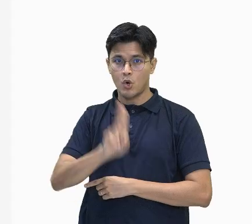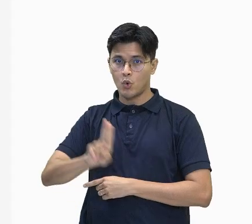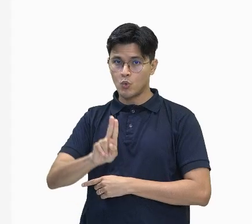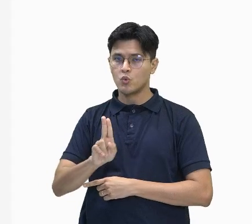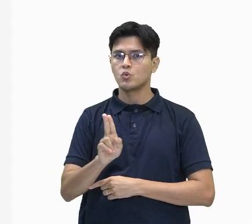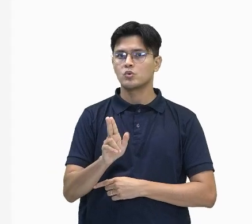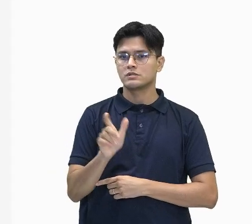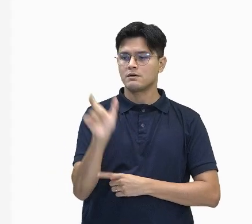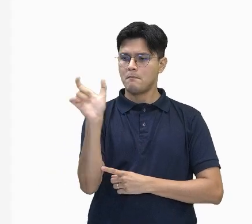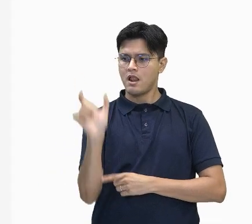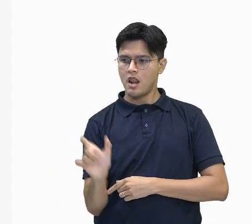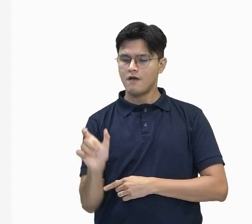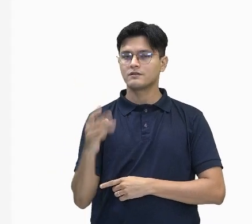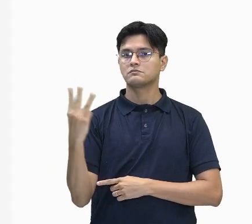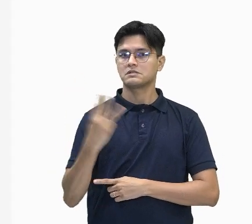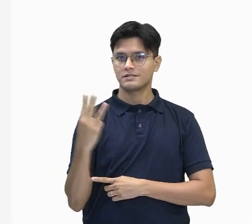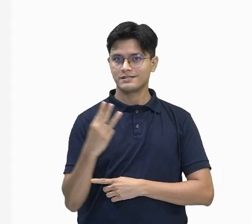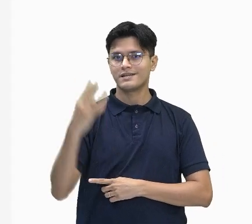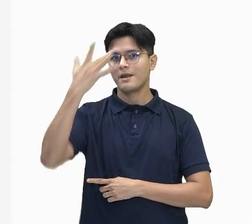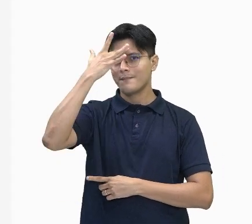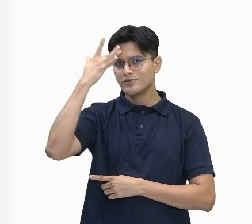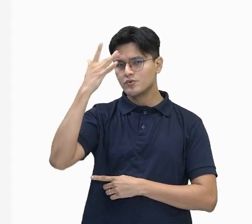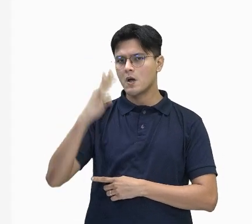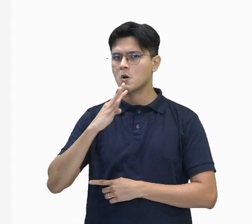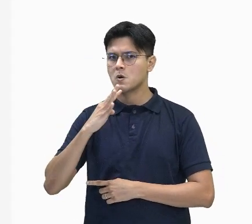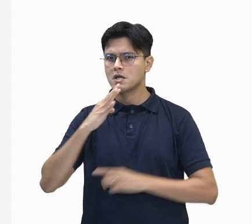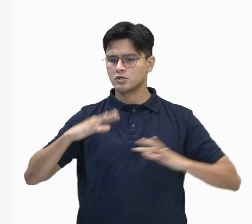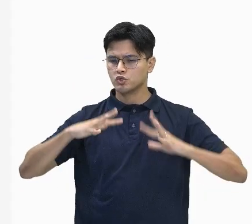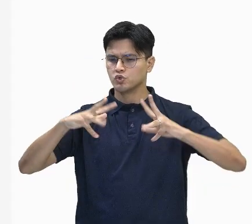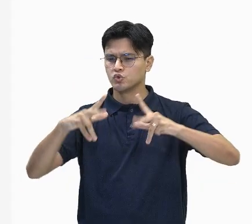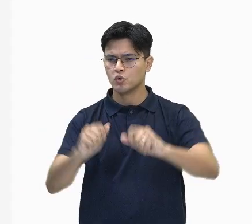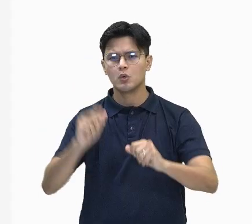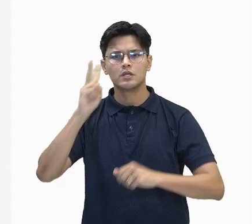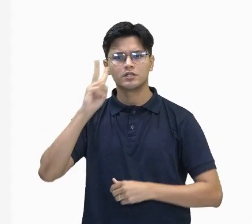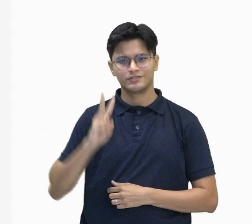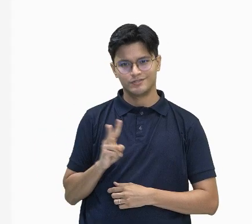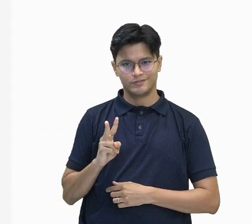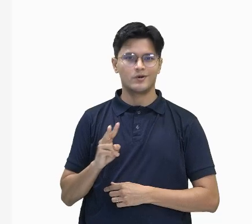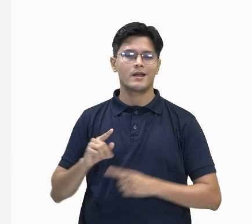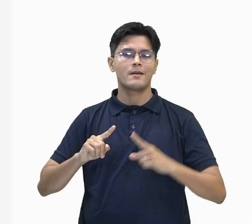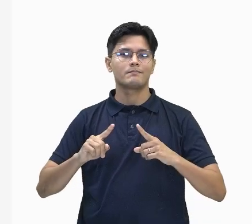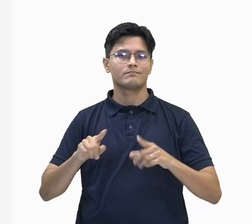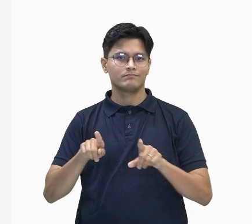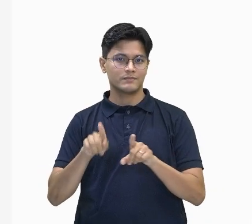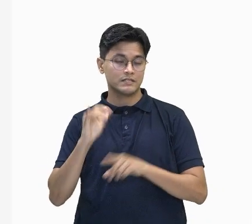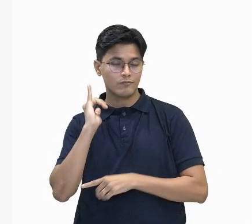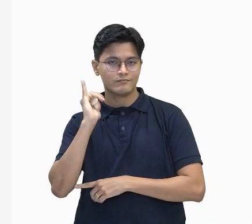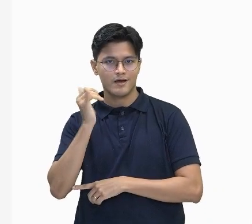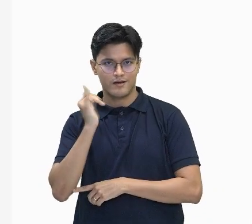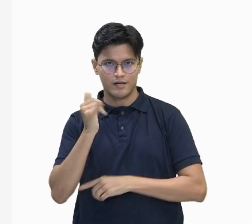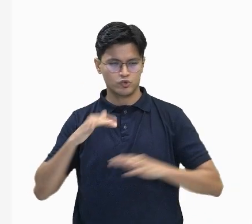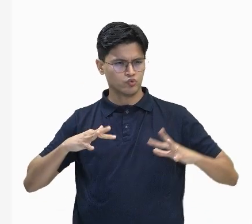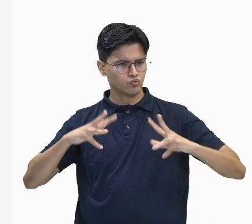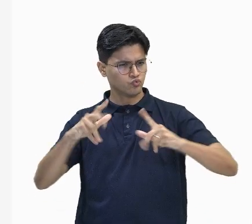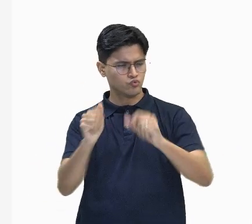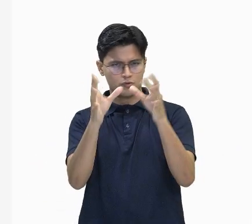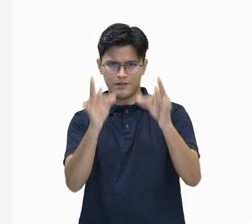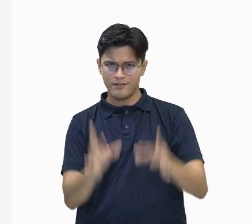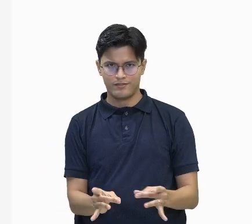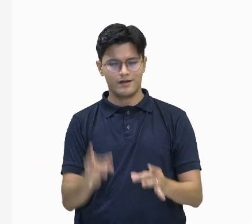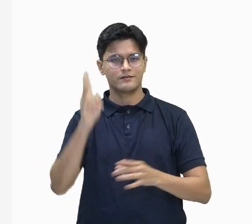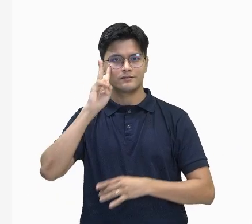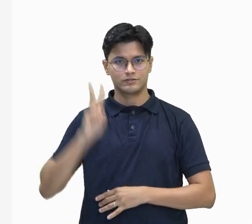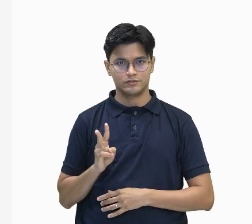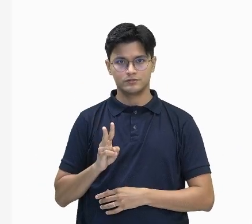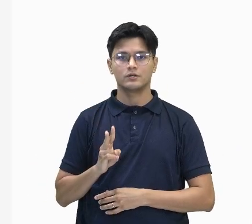conhece tudo sobre a história e de fora vai narrando, vai contando. Temos como